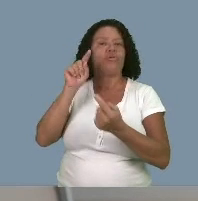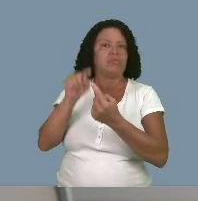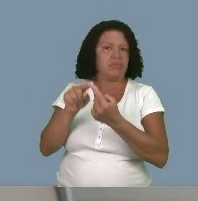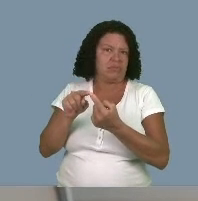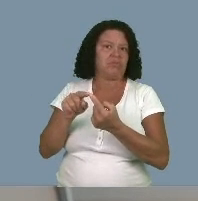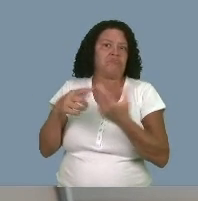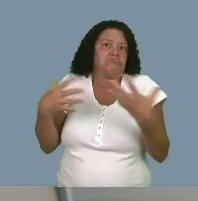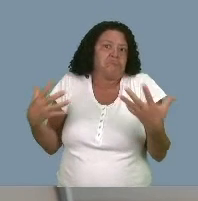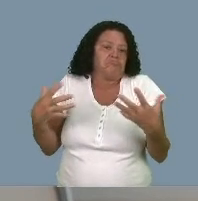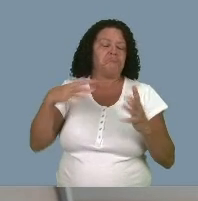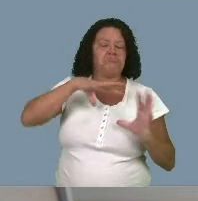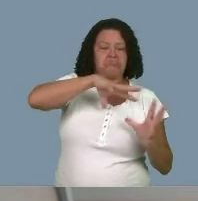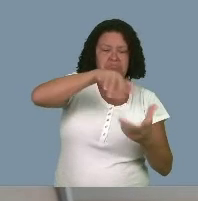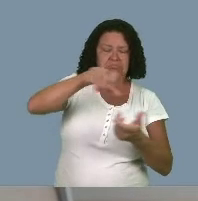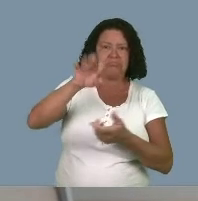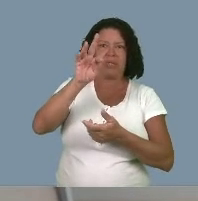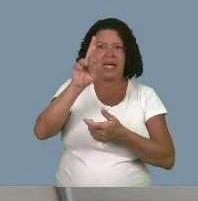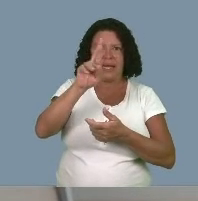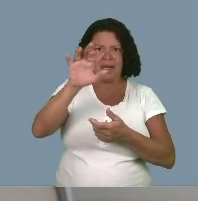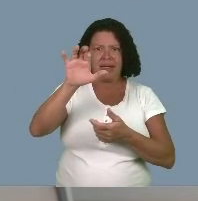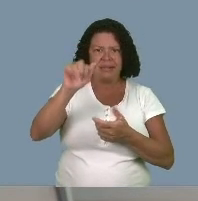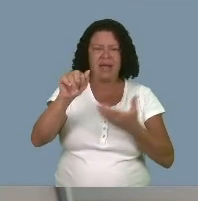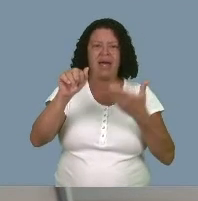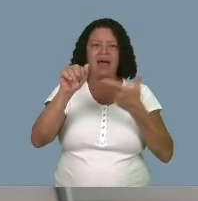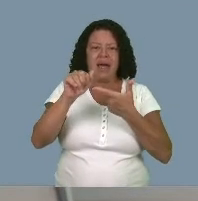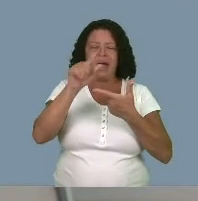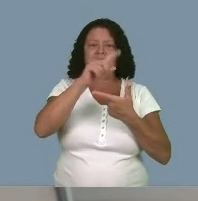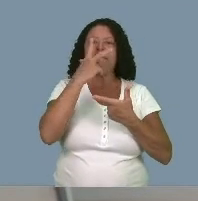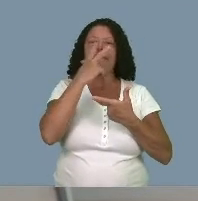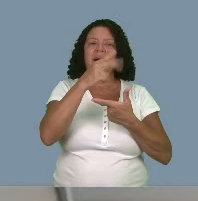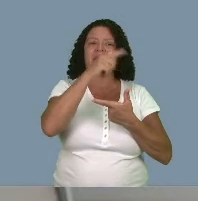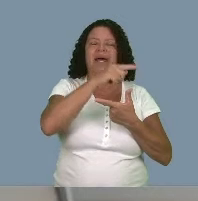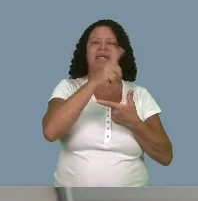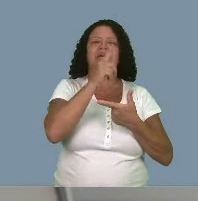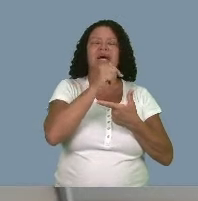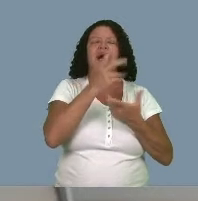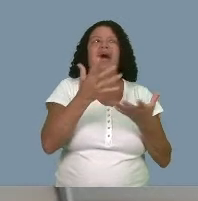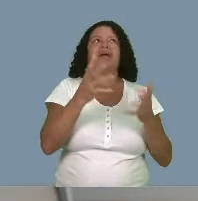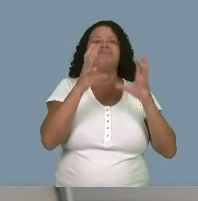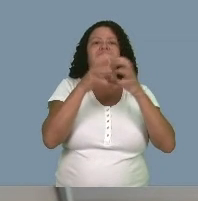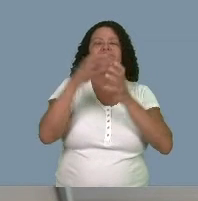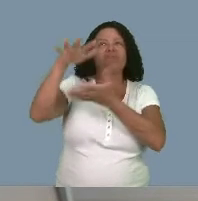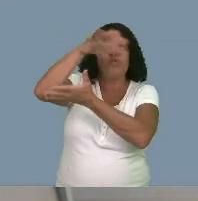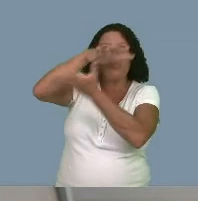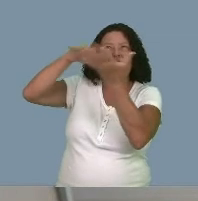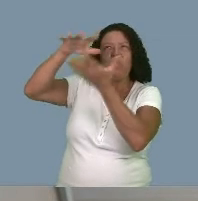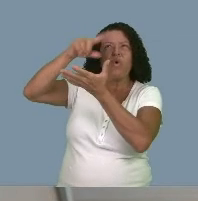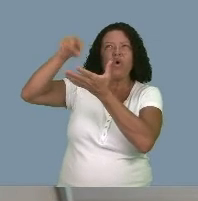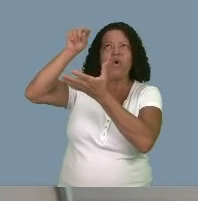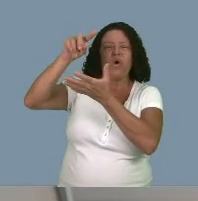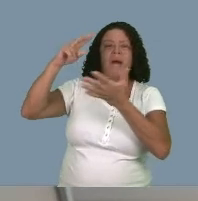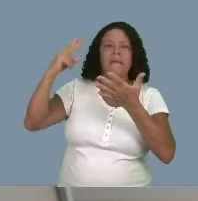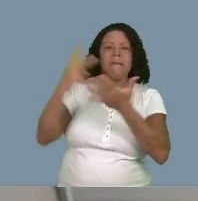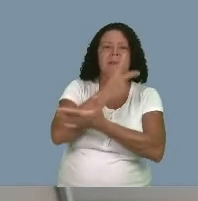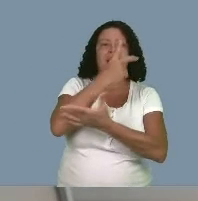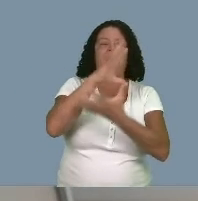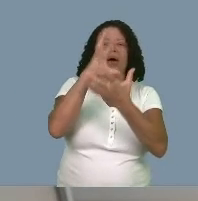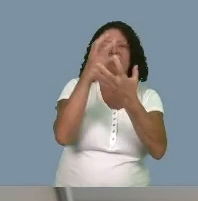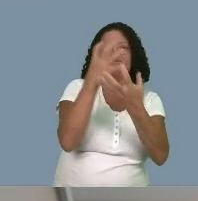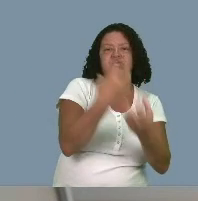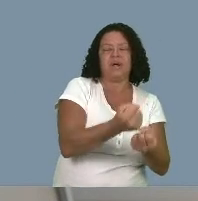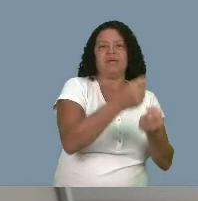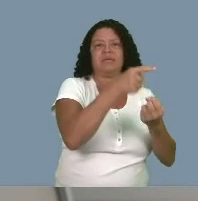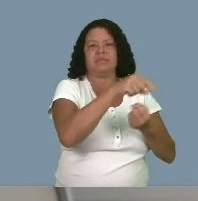fosse a Terra uma nau fantasma que aparece no mar do cosmo e logo mais se consumiria no nada.